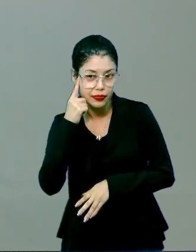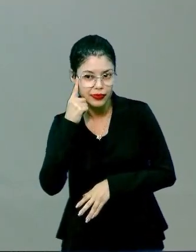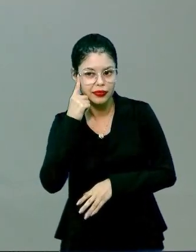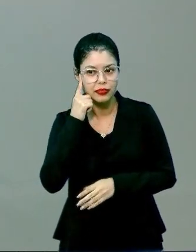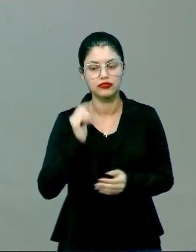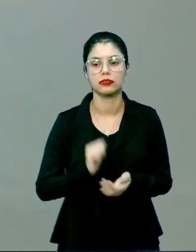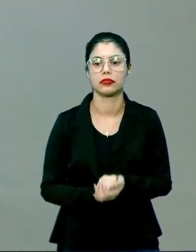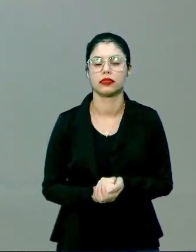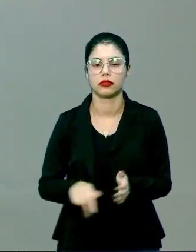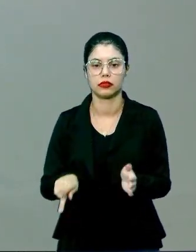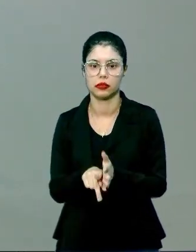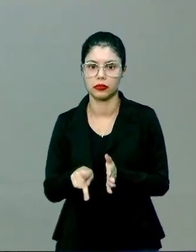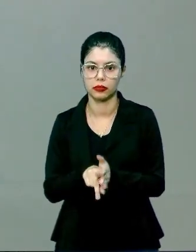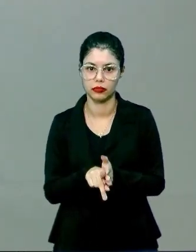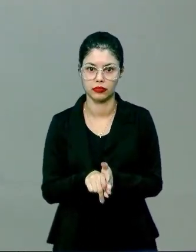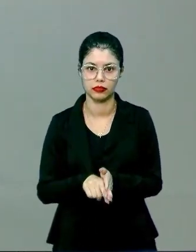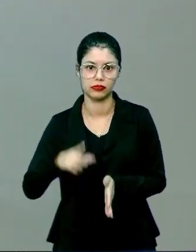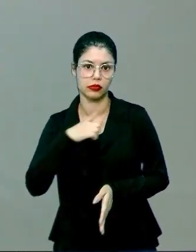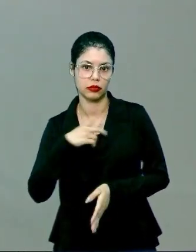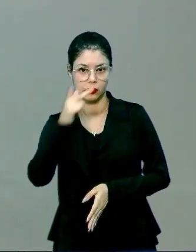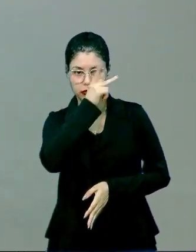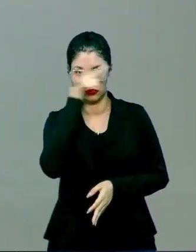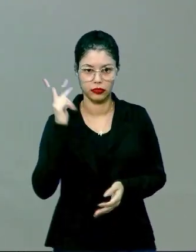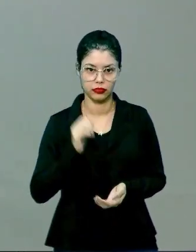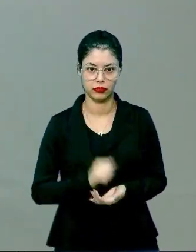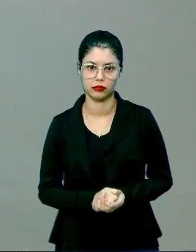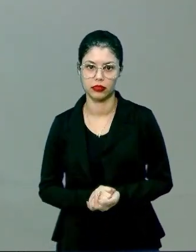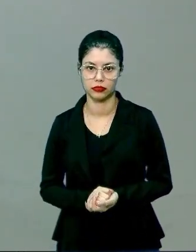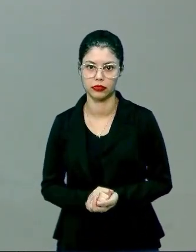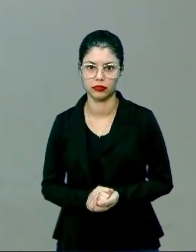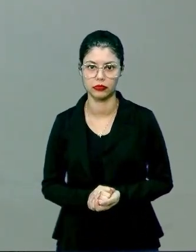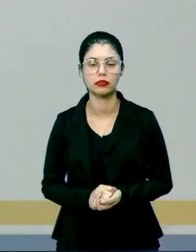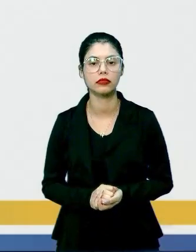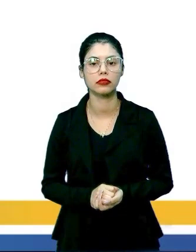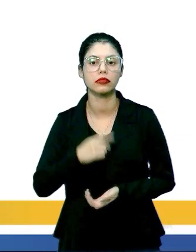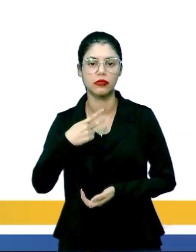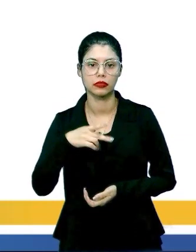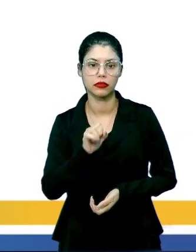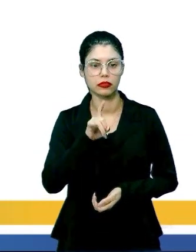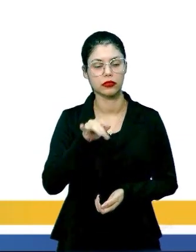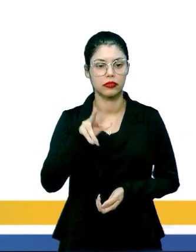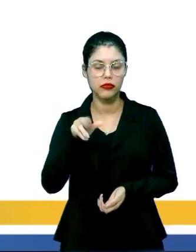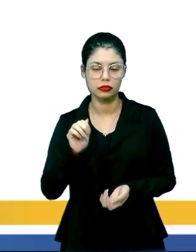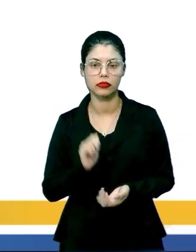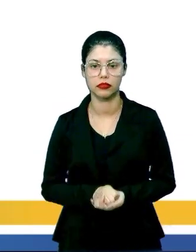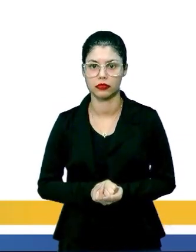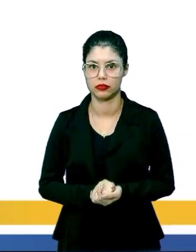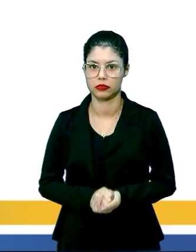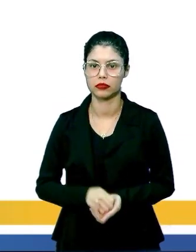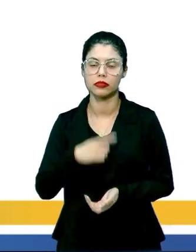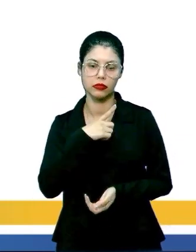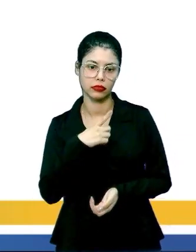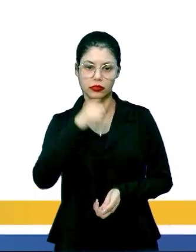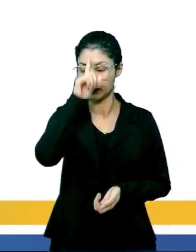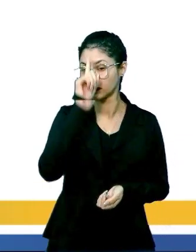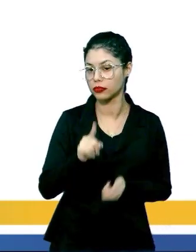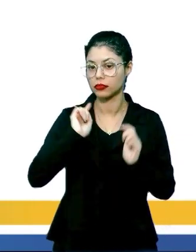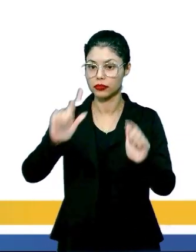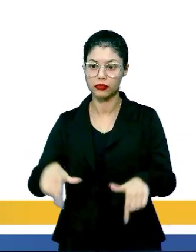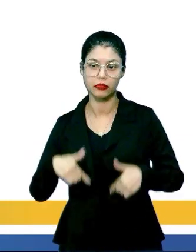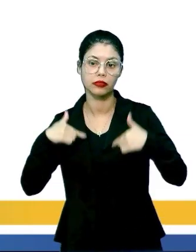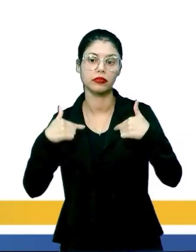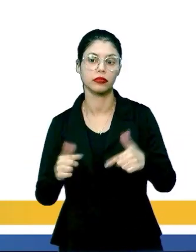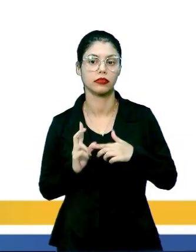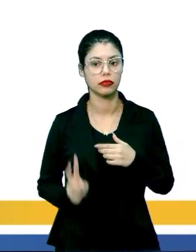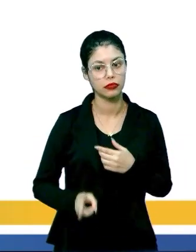nesse trajeto, mas nesse trajeto tinha pessoas, tinham poceiros. E esses poceiros tinham um líder que defendia